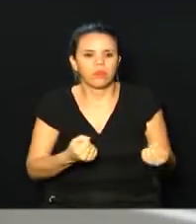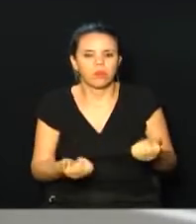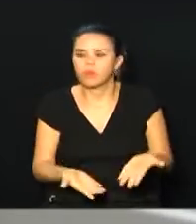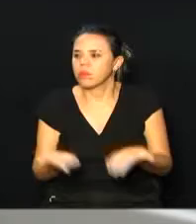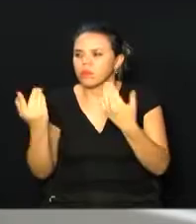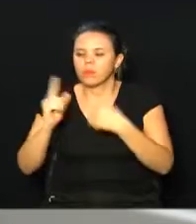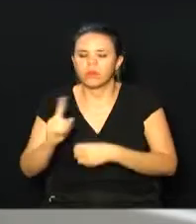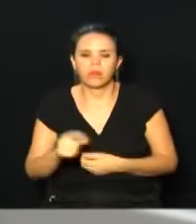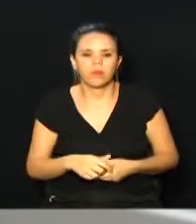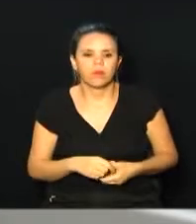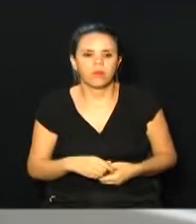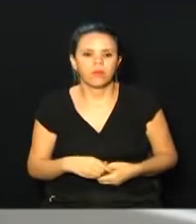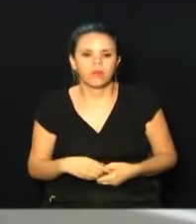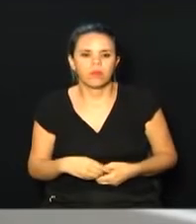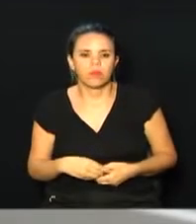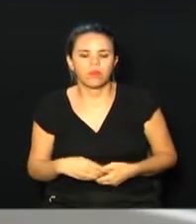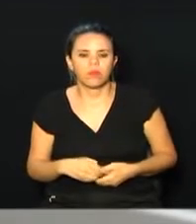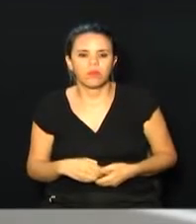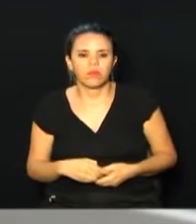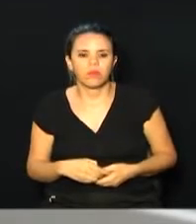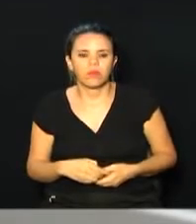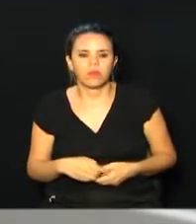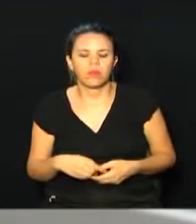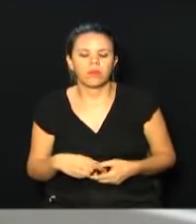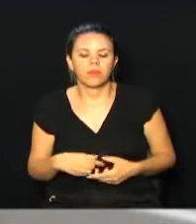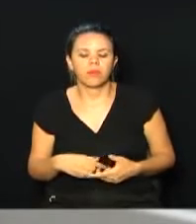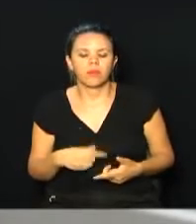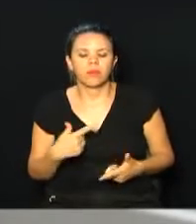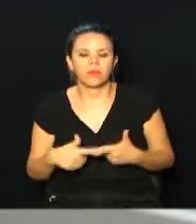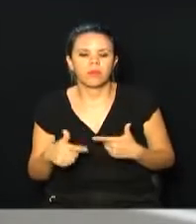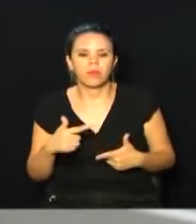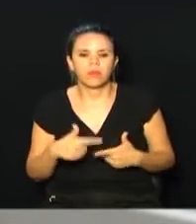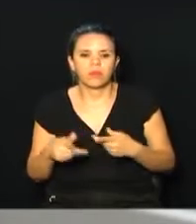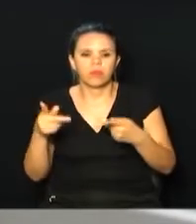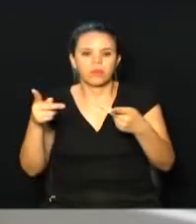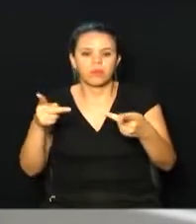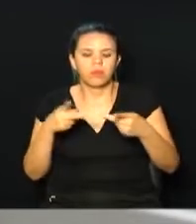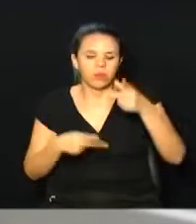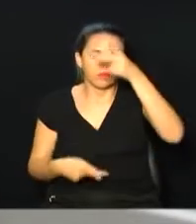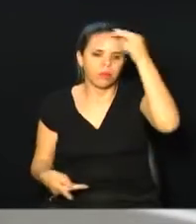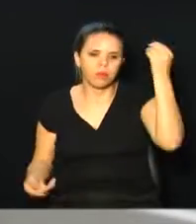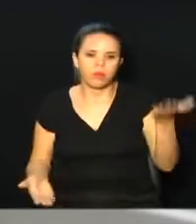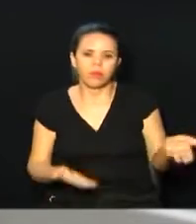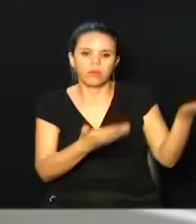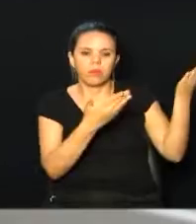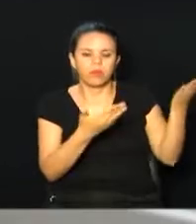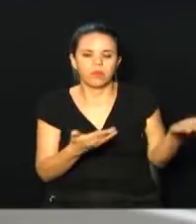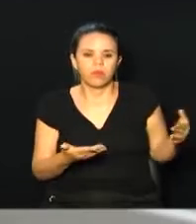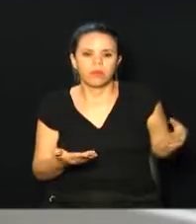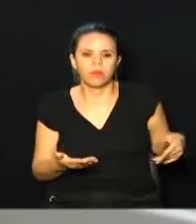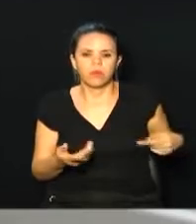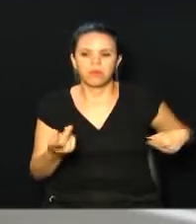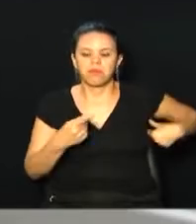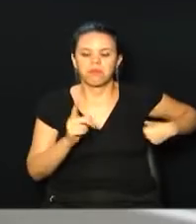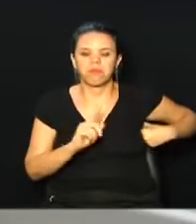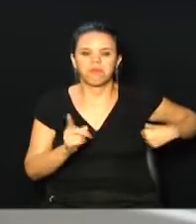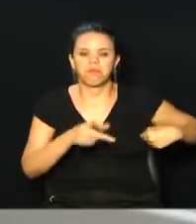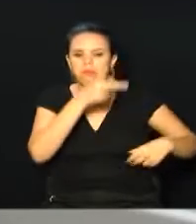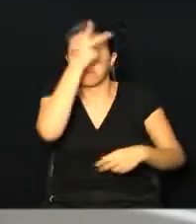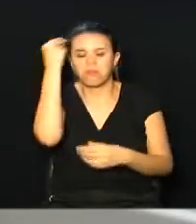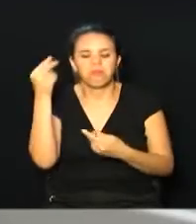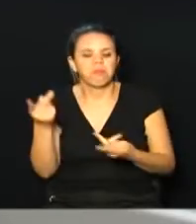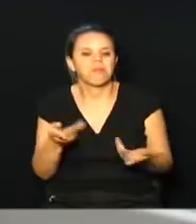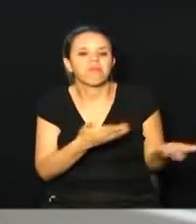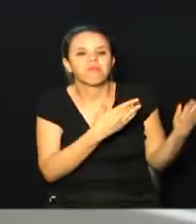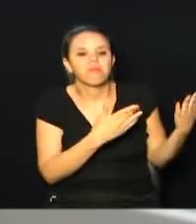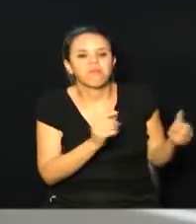levar. E aí fica aquela questão de chamar a prefeitura, não chamar a prefeitura. O